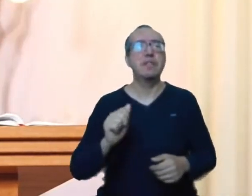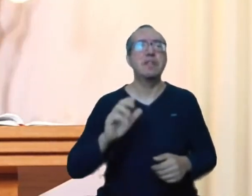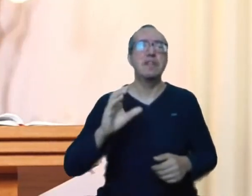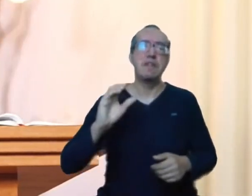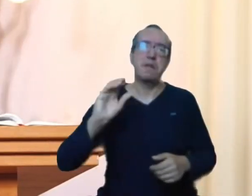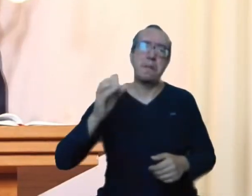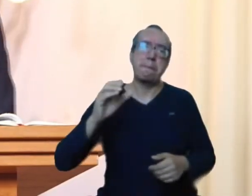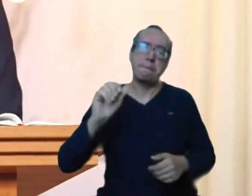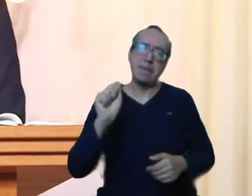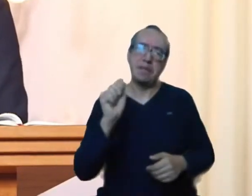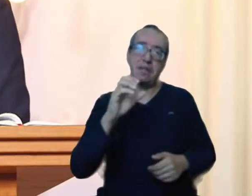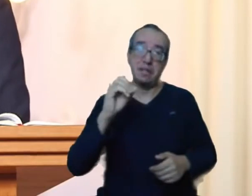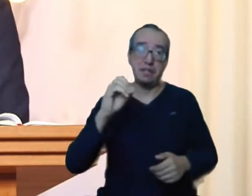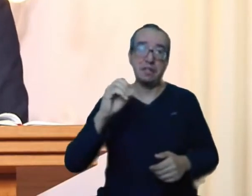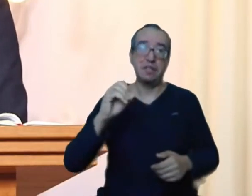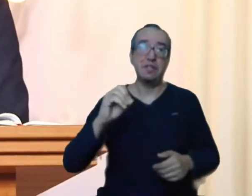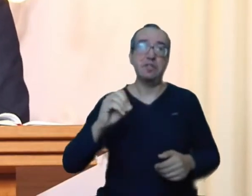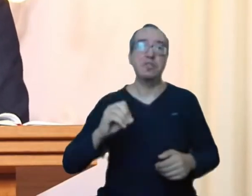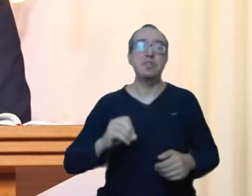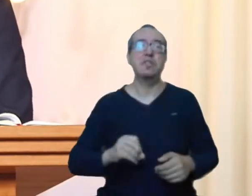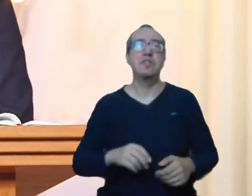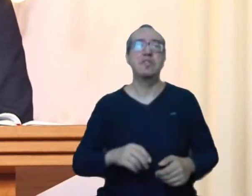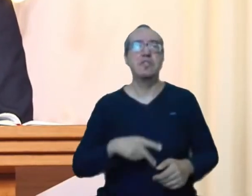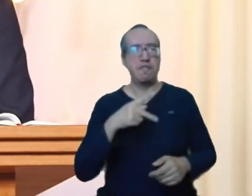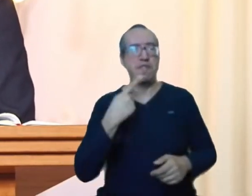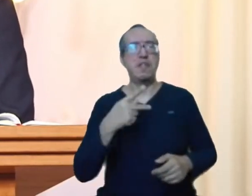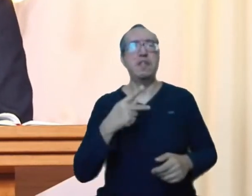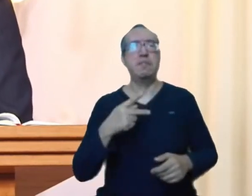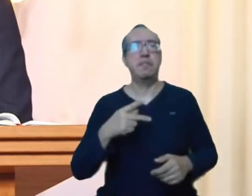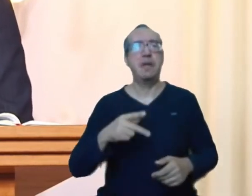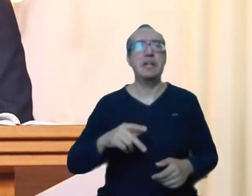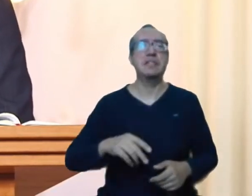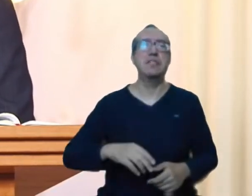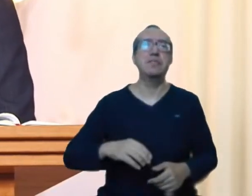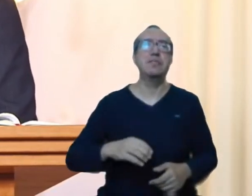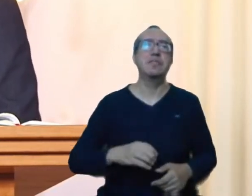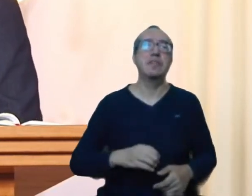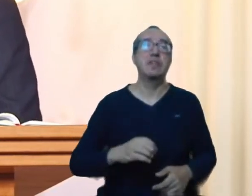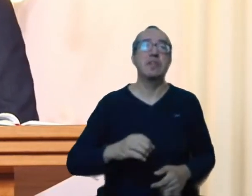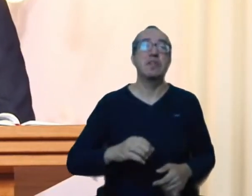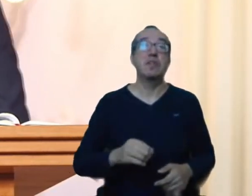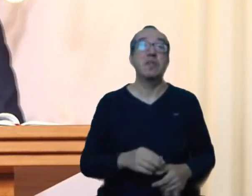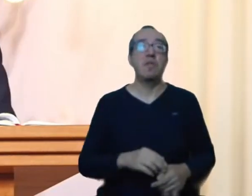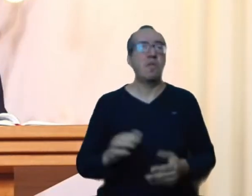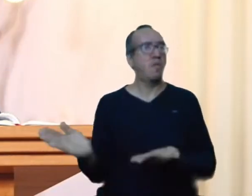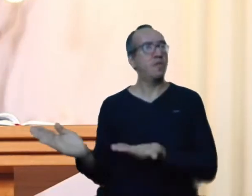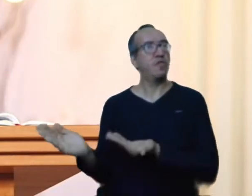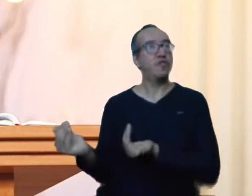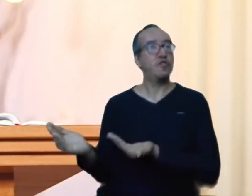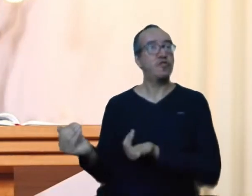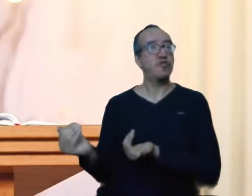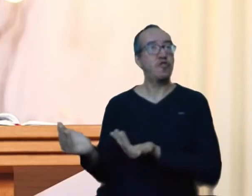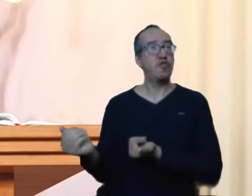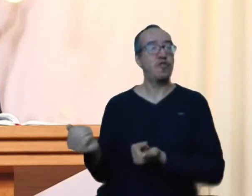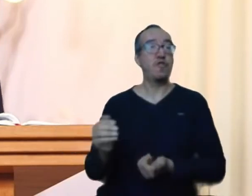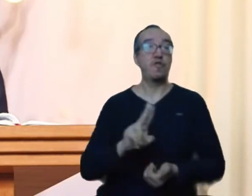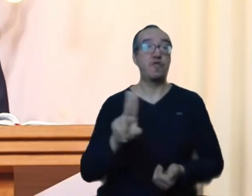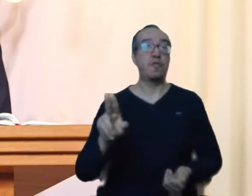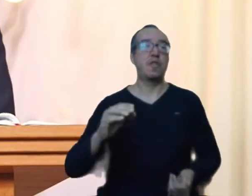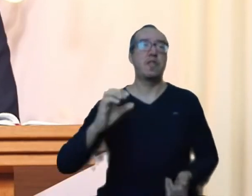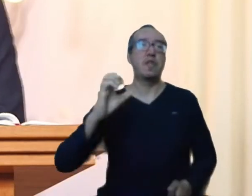um jovem chamado Eutico. Um jovem que gostava de participar dos